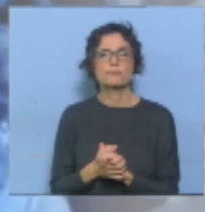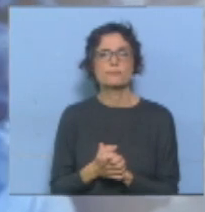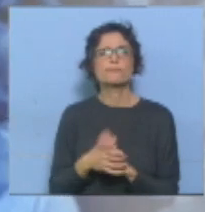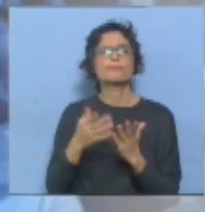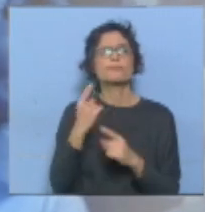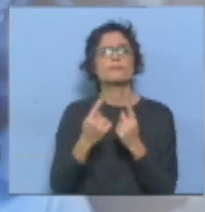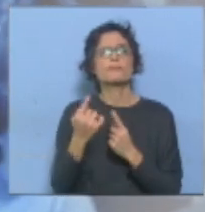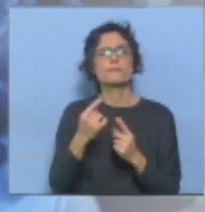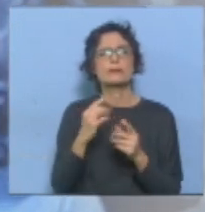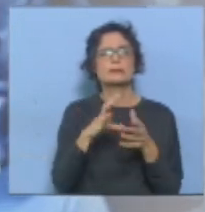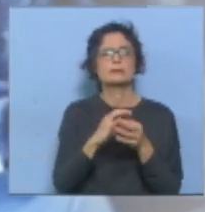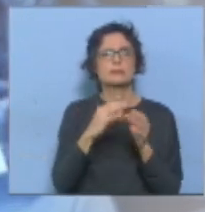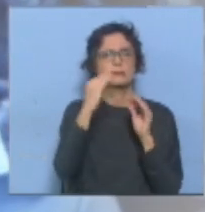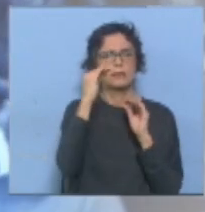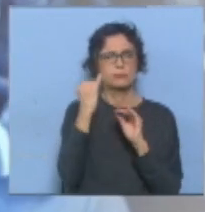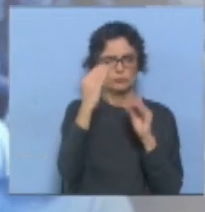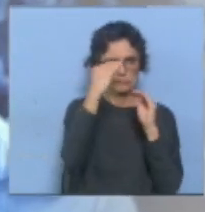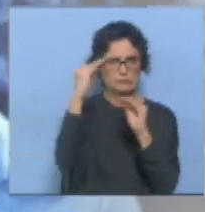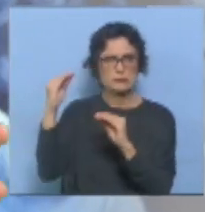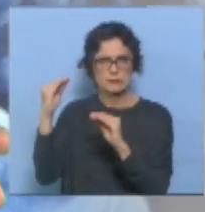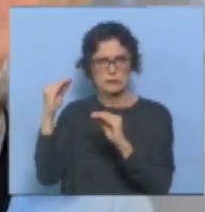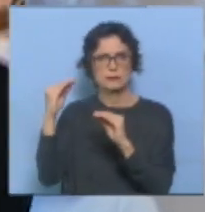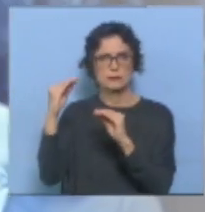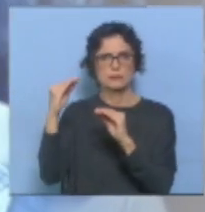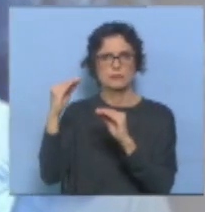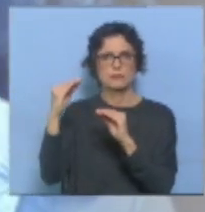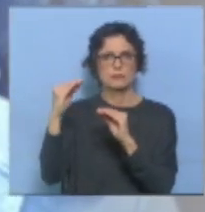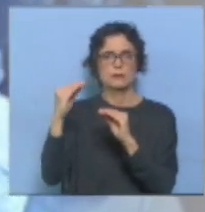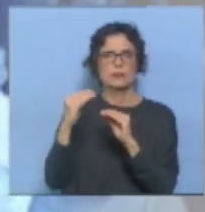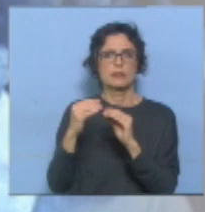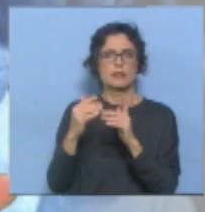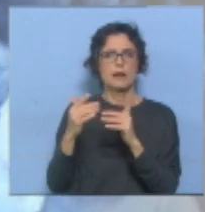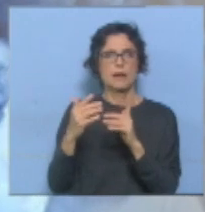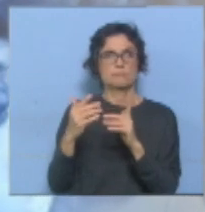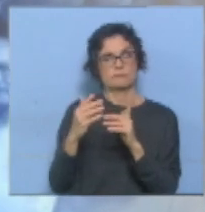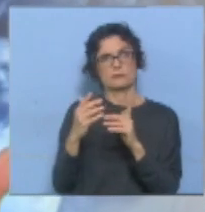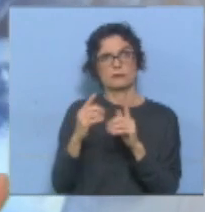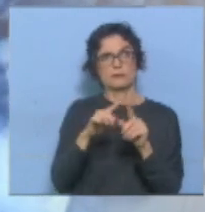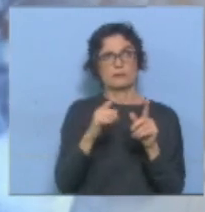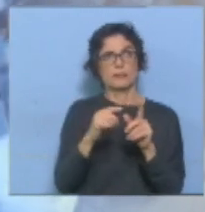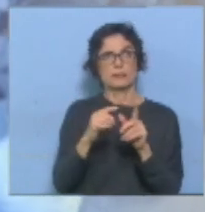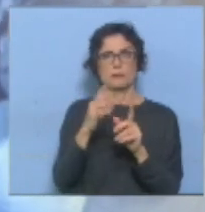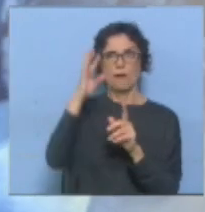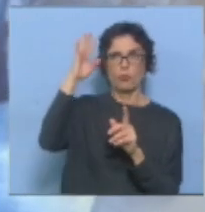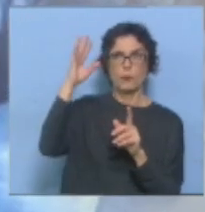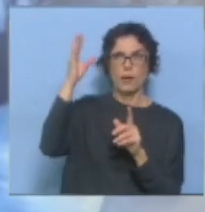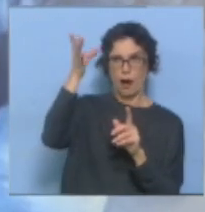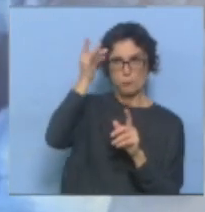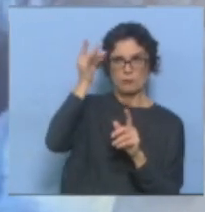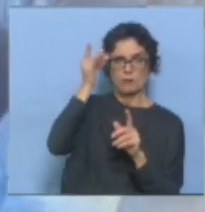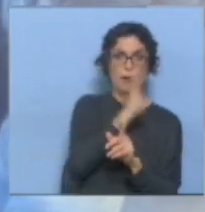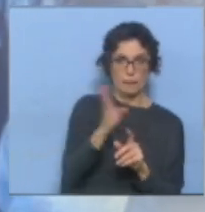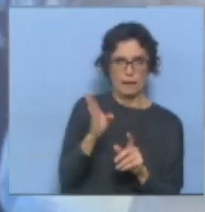de ensino àquela distância entre a teoria e a prática. Depois, quando as pessoas chegam ao mercado de trabalho, enfim, as coisas são